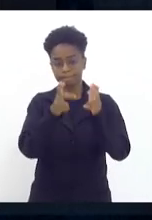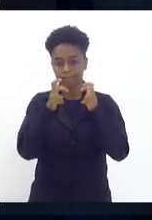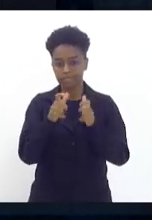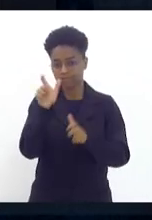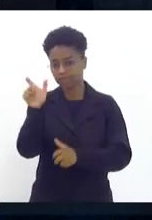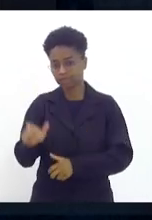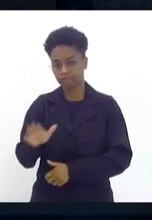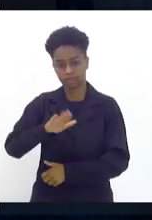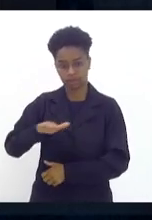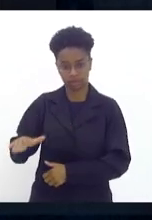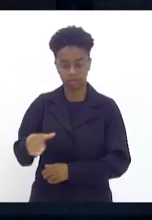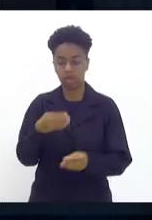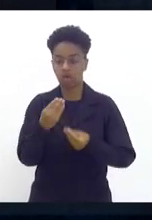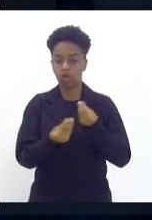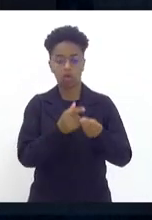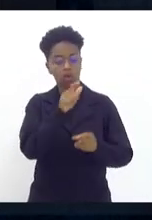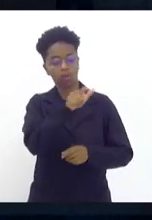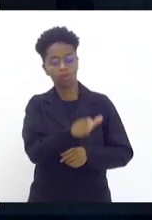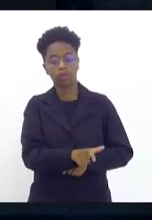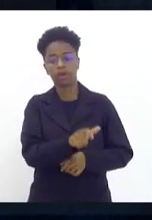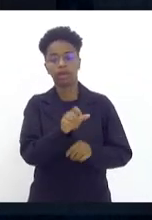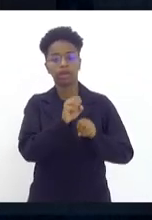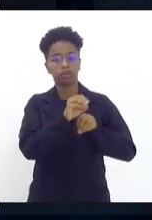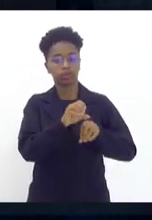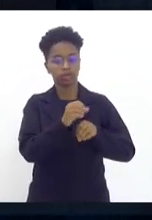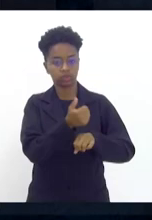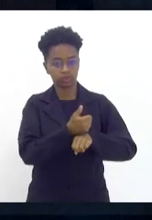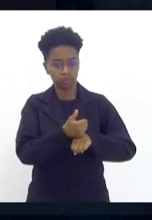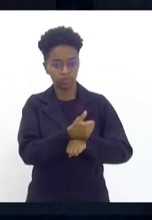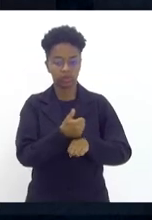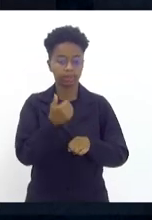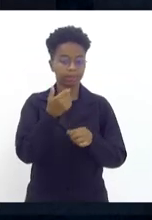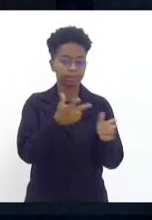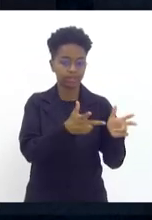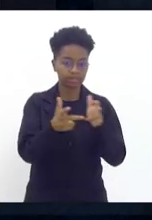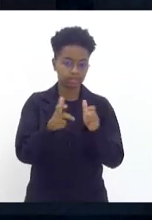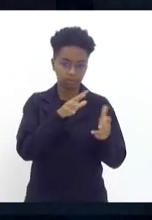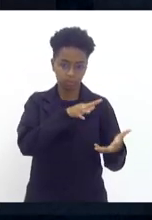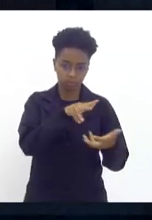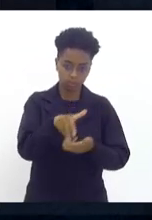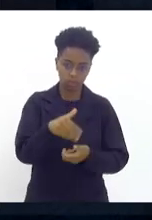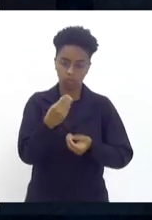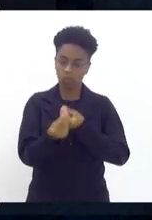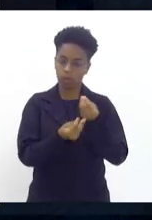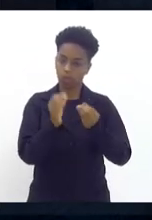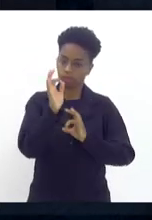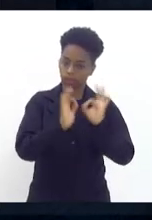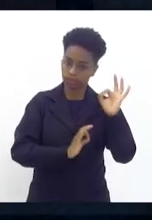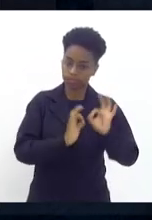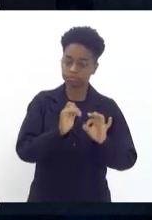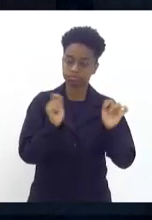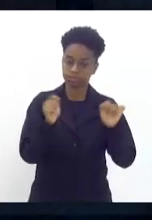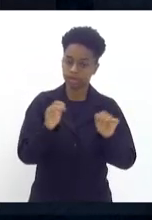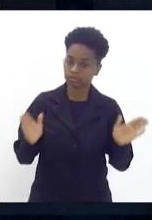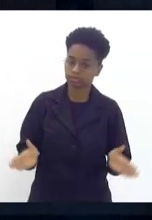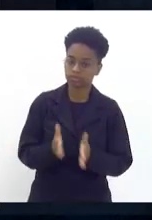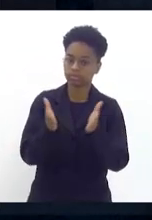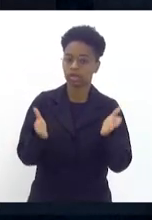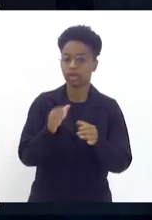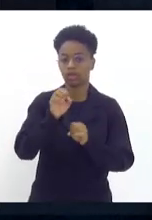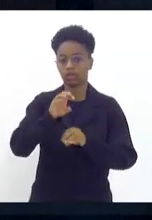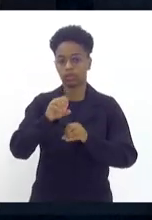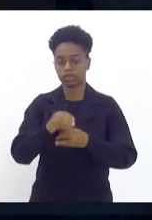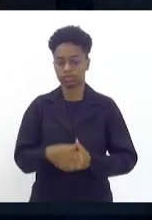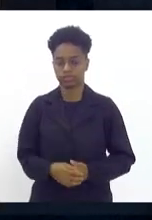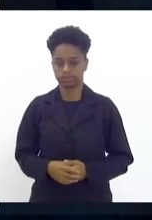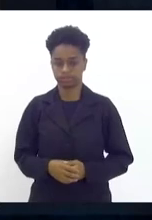essa criança, como esse educador enxerga o mundo, como ele se organiza para promover essa educação.